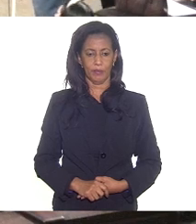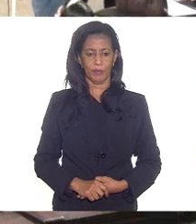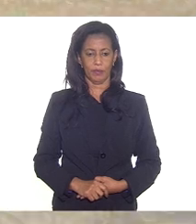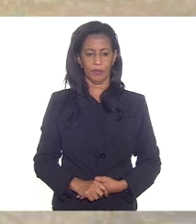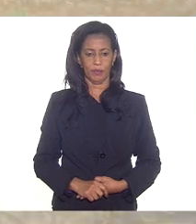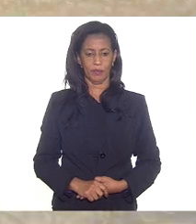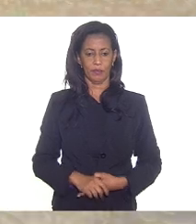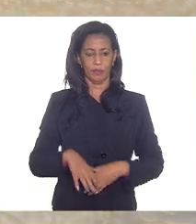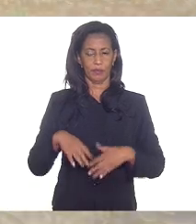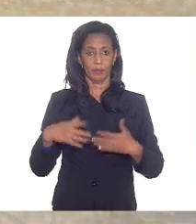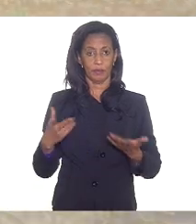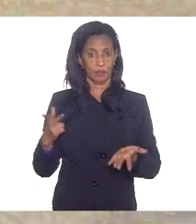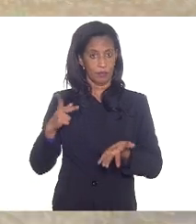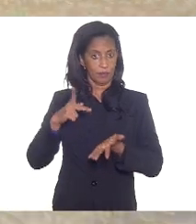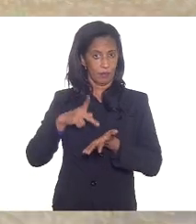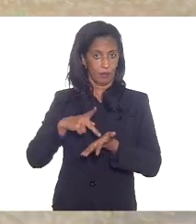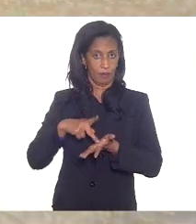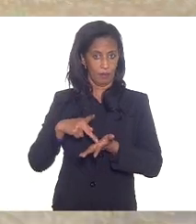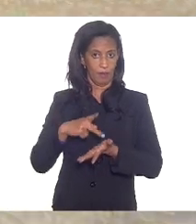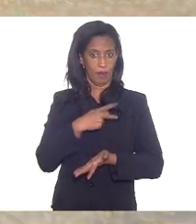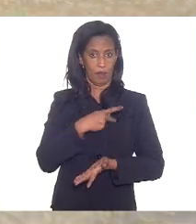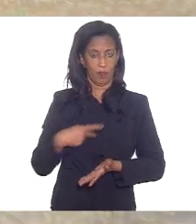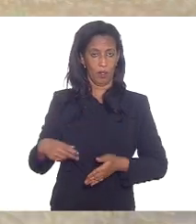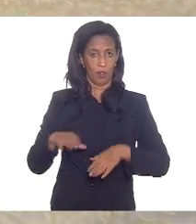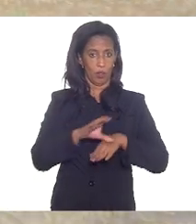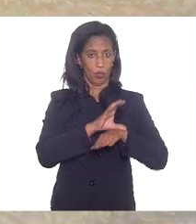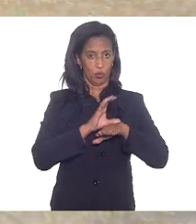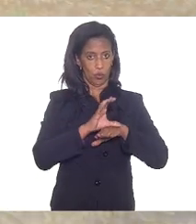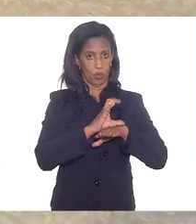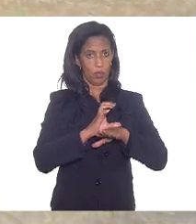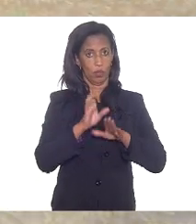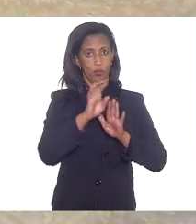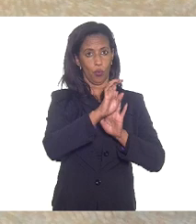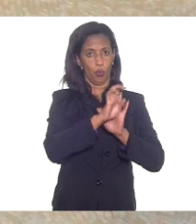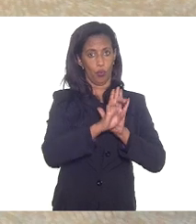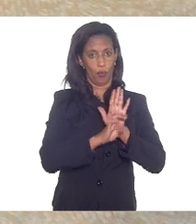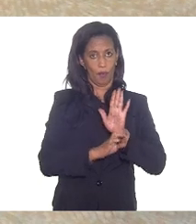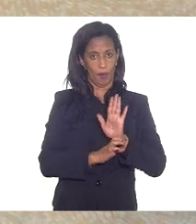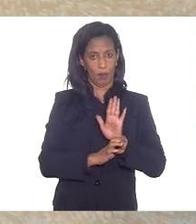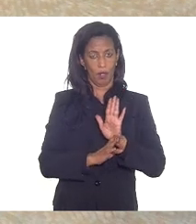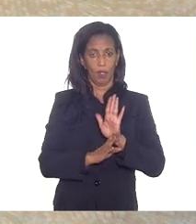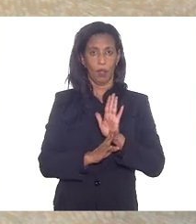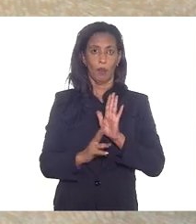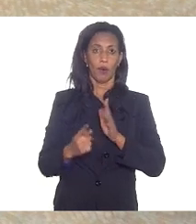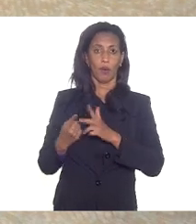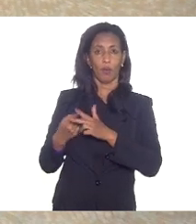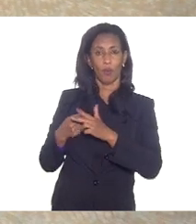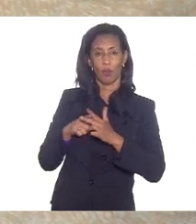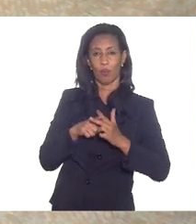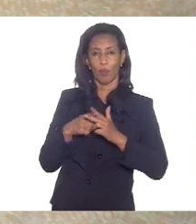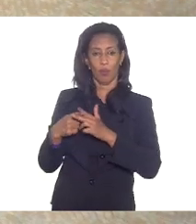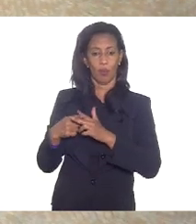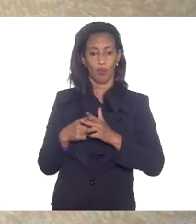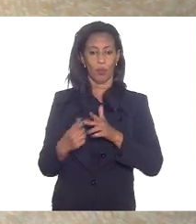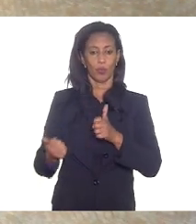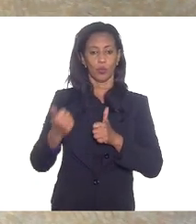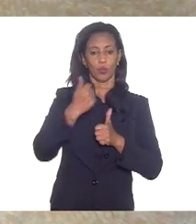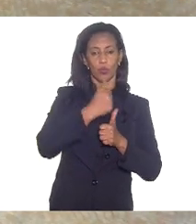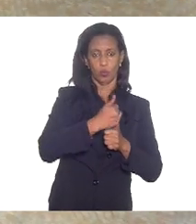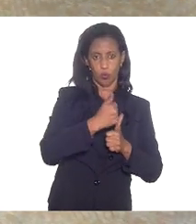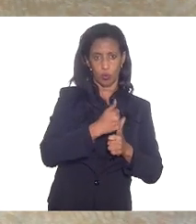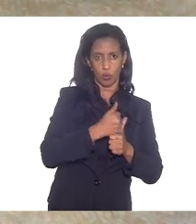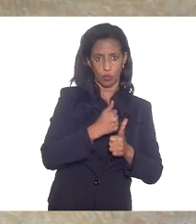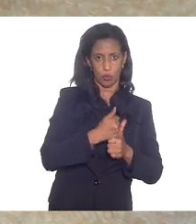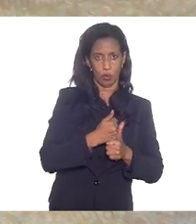Na verdade, presidente, o parecer é constitucionalidade com emenda, porque nós vamos aglutinar e vamos, no substitutivo, atender